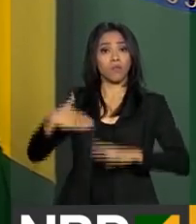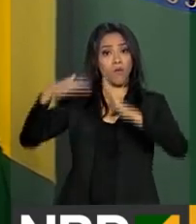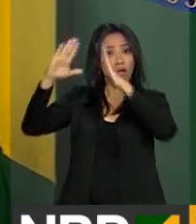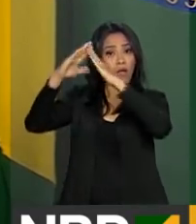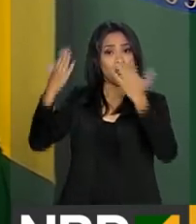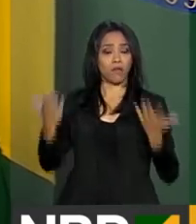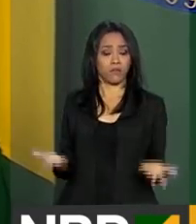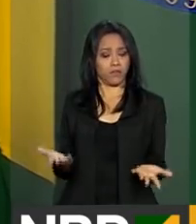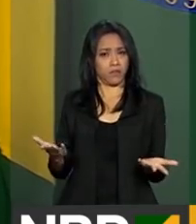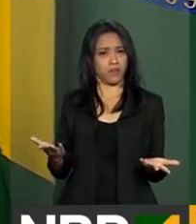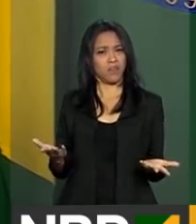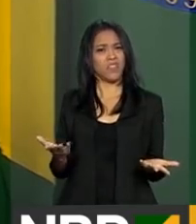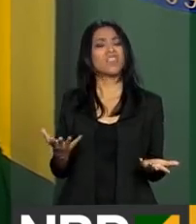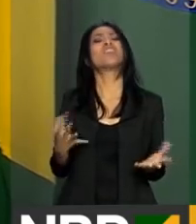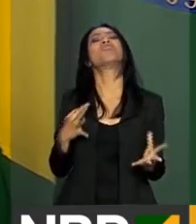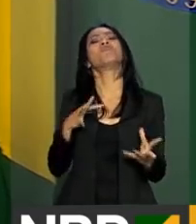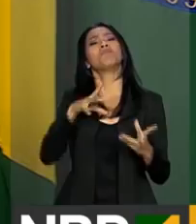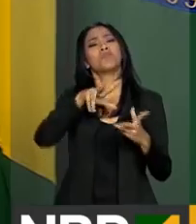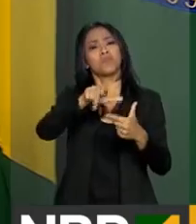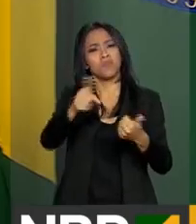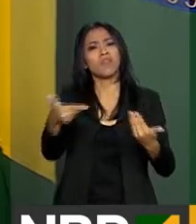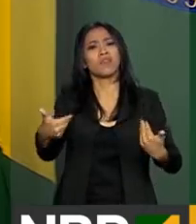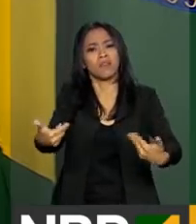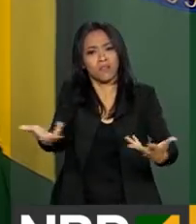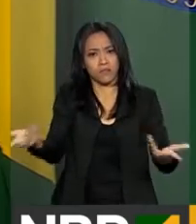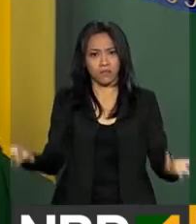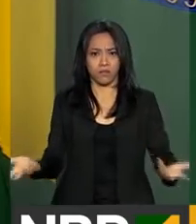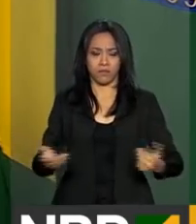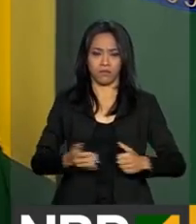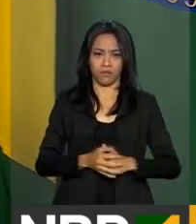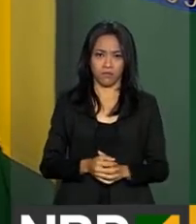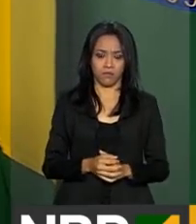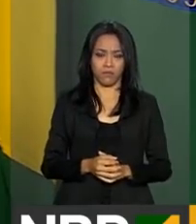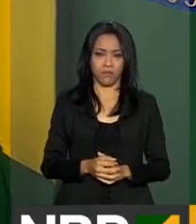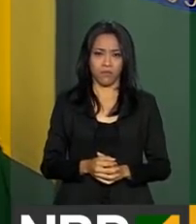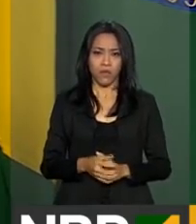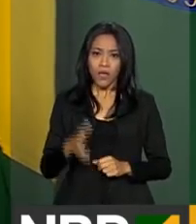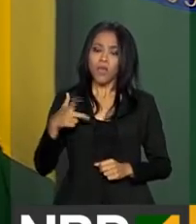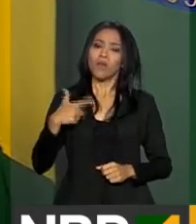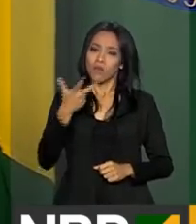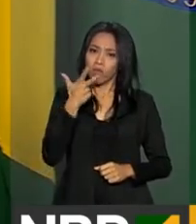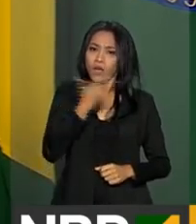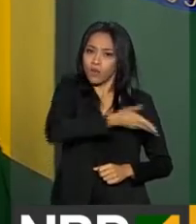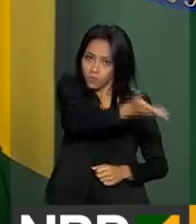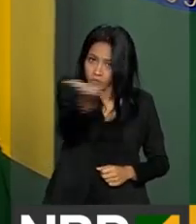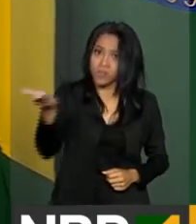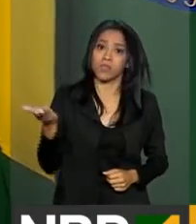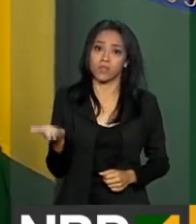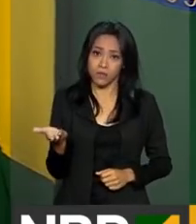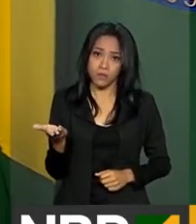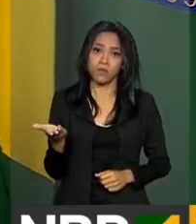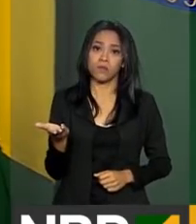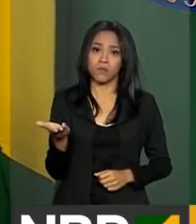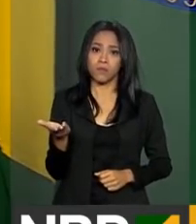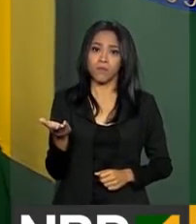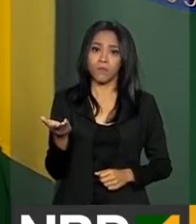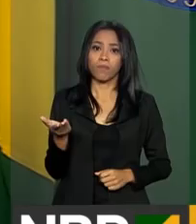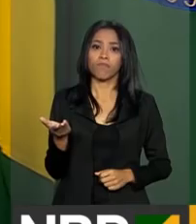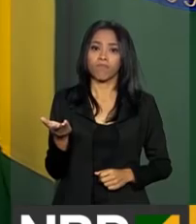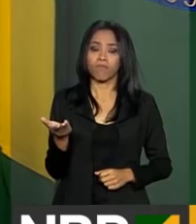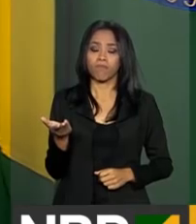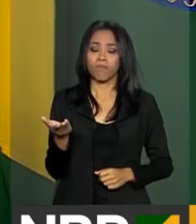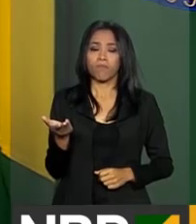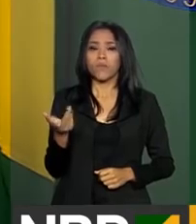em que mundo estamos eu diga os senhores vocês que é incrível